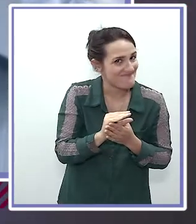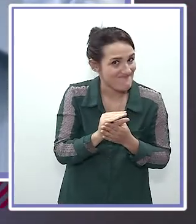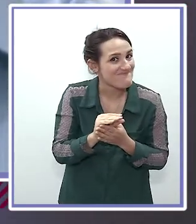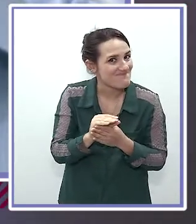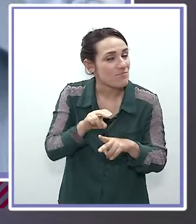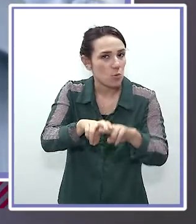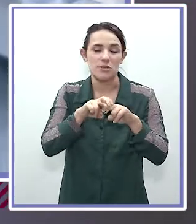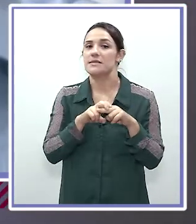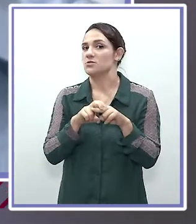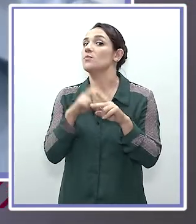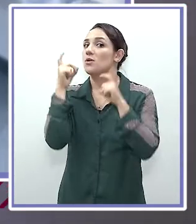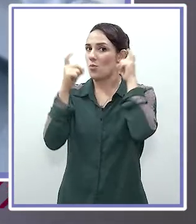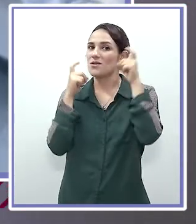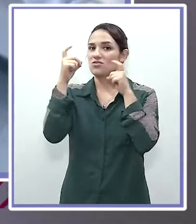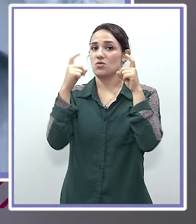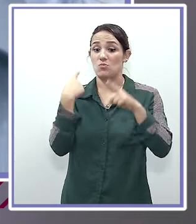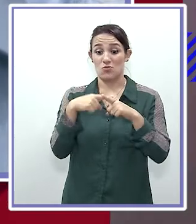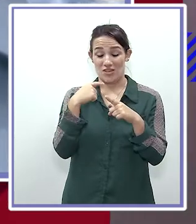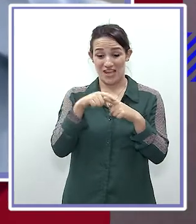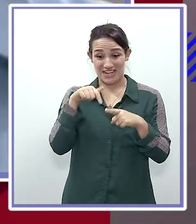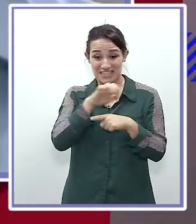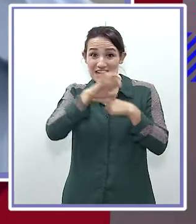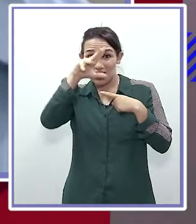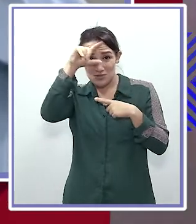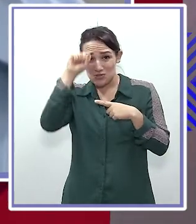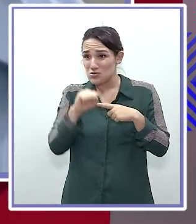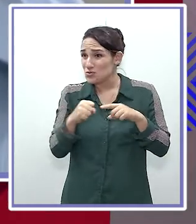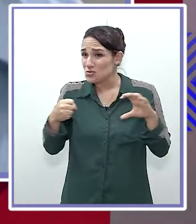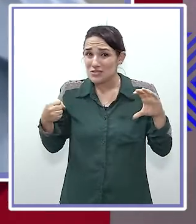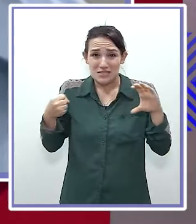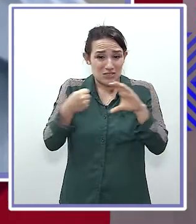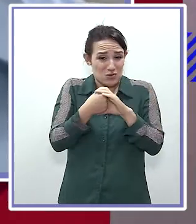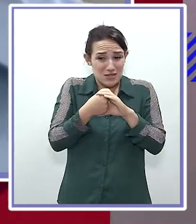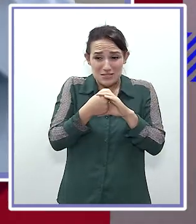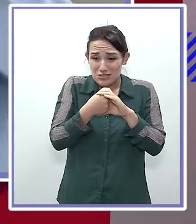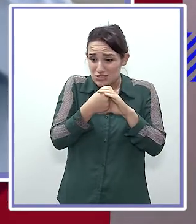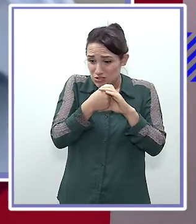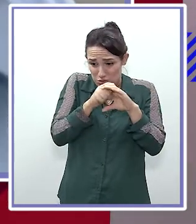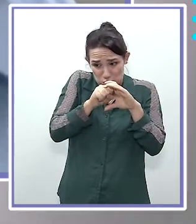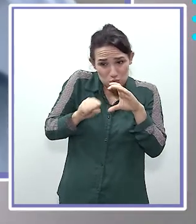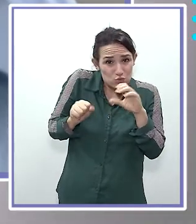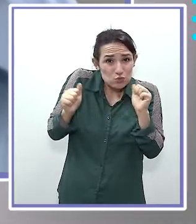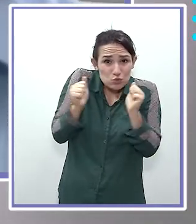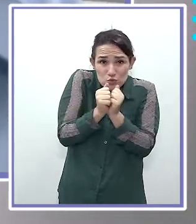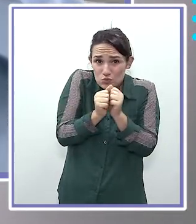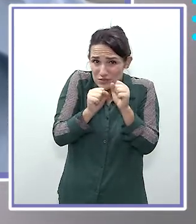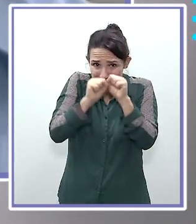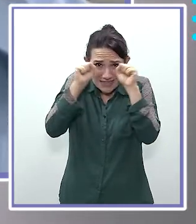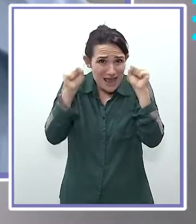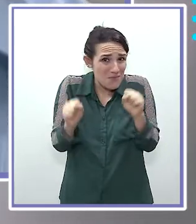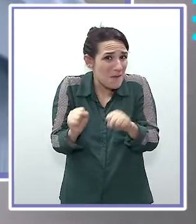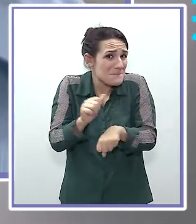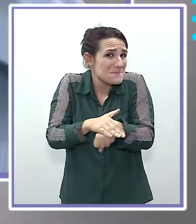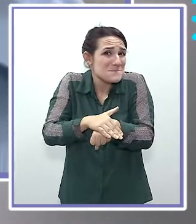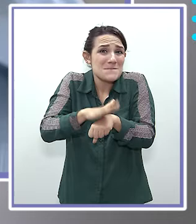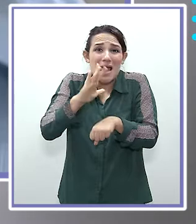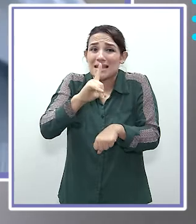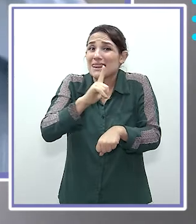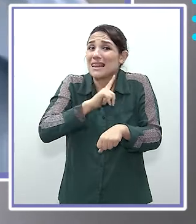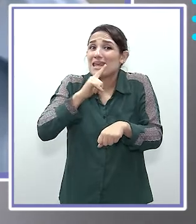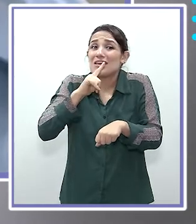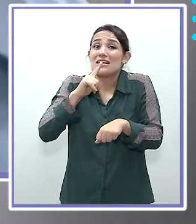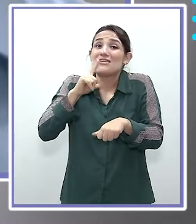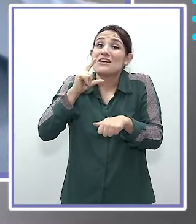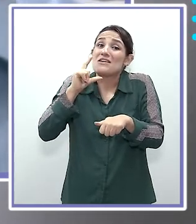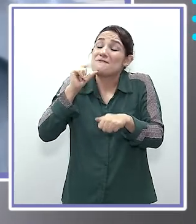dele. E nós, do Mato Grosso do Sul, fazemos parte do subsistema Centro-Oeste e Sudeste. E dentro desse